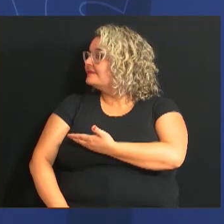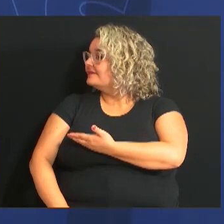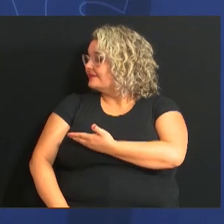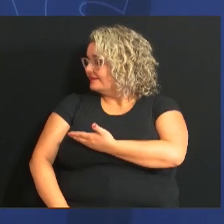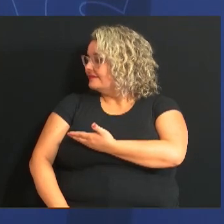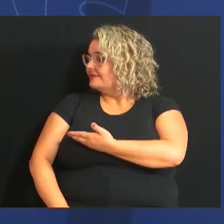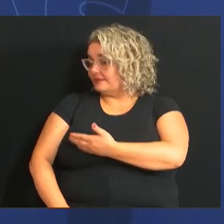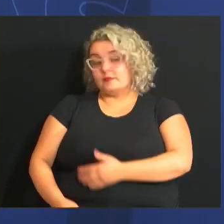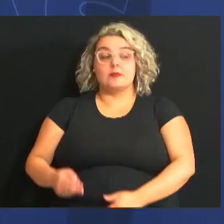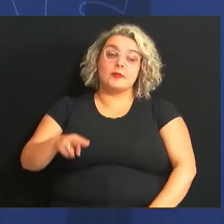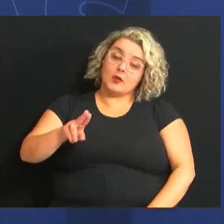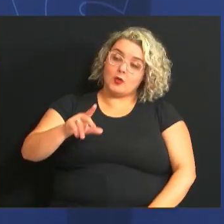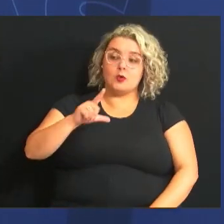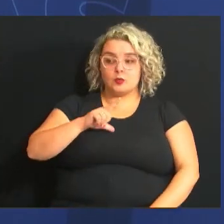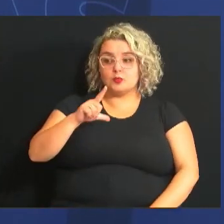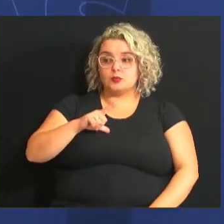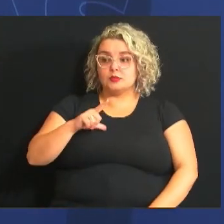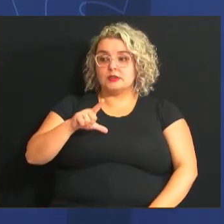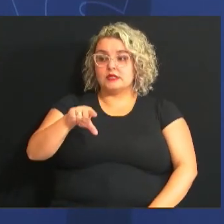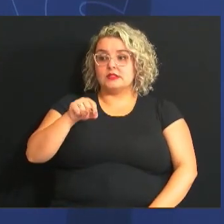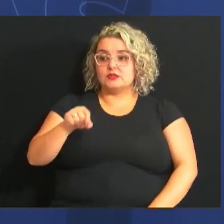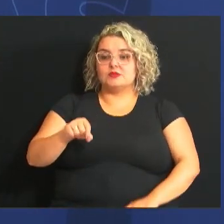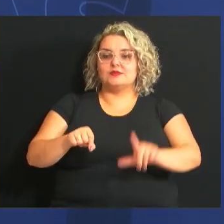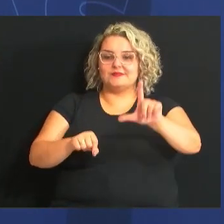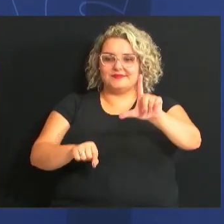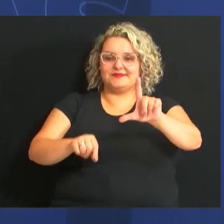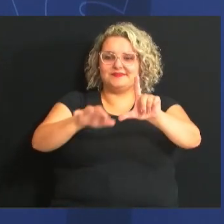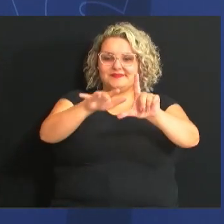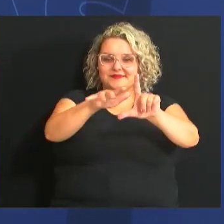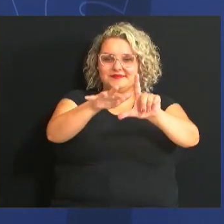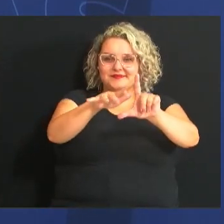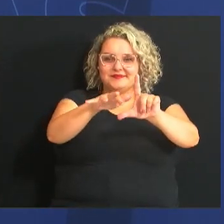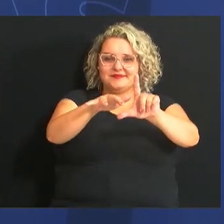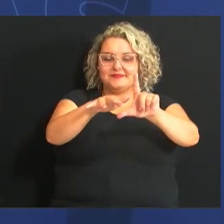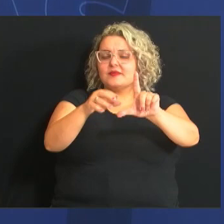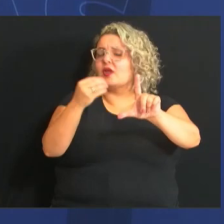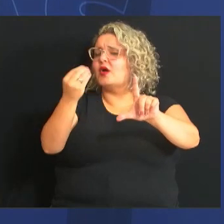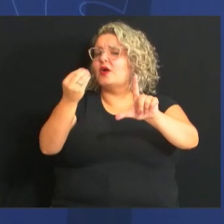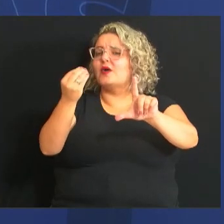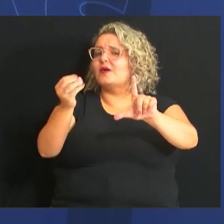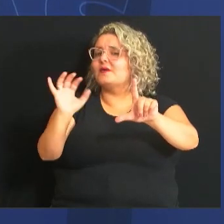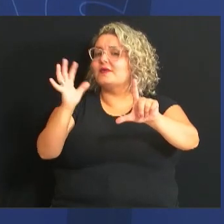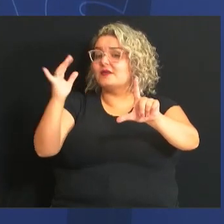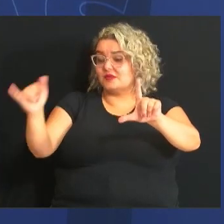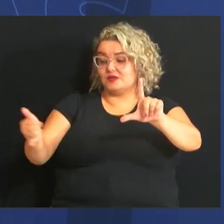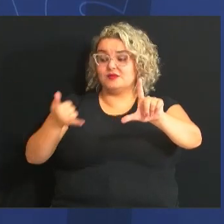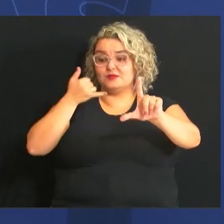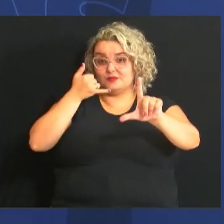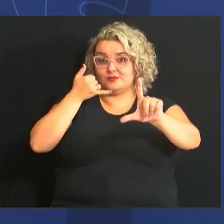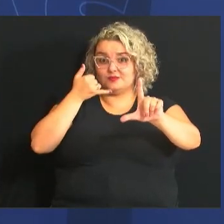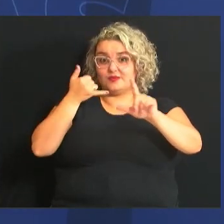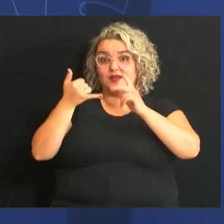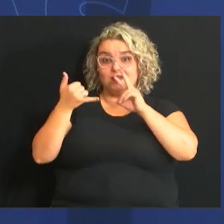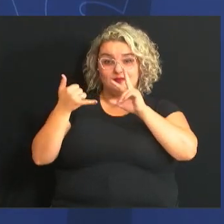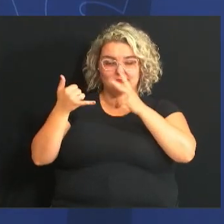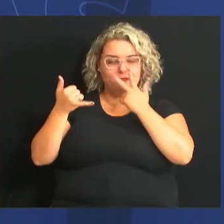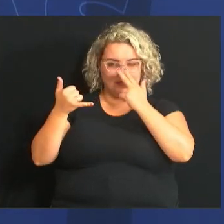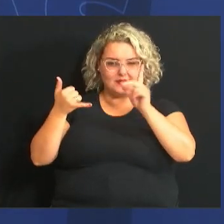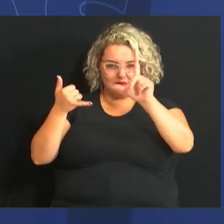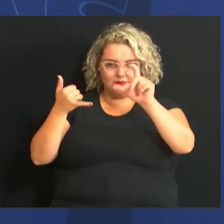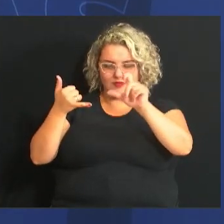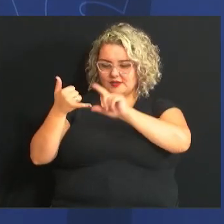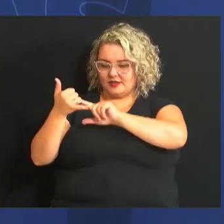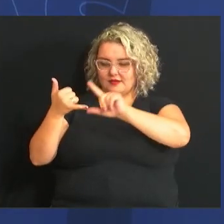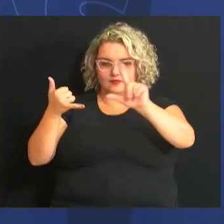978293776, ou você tem a opção de enviar a mensagem através do QR Code, olha só, estou apontando aqui para ele, com a câmera do seu celular